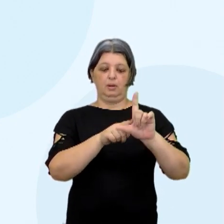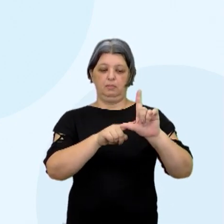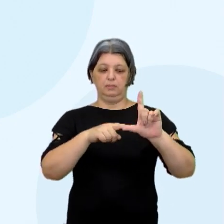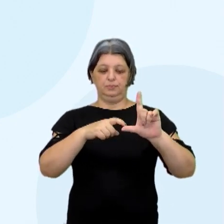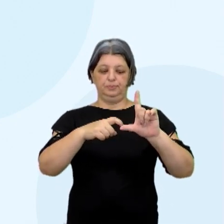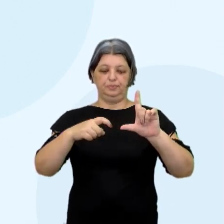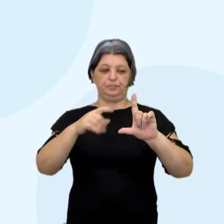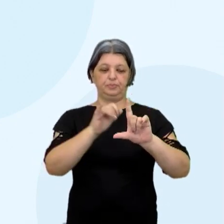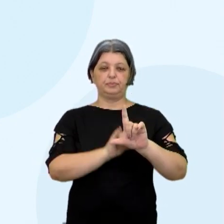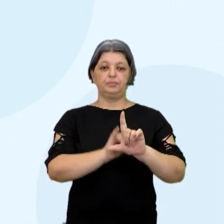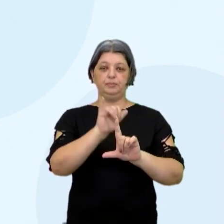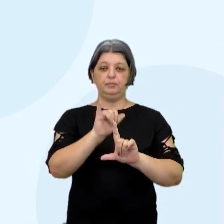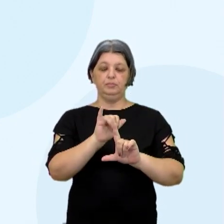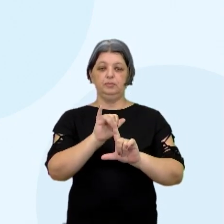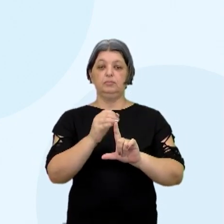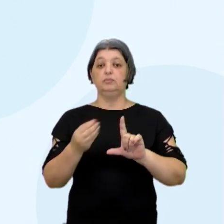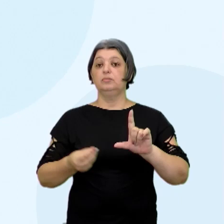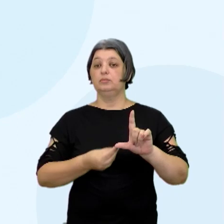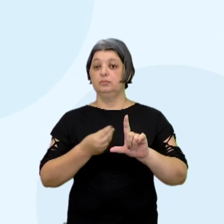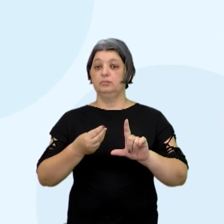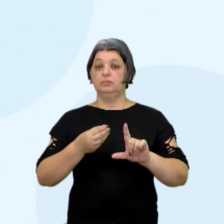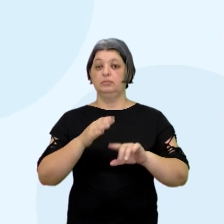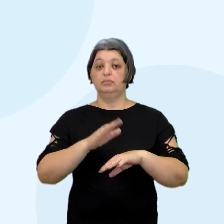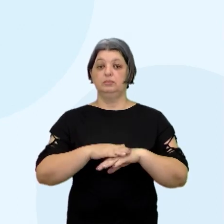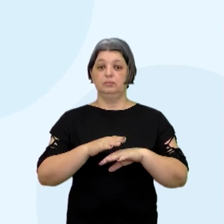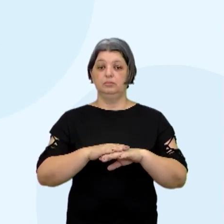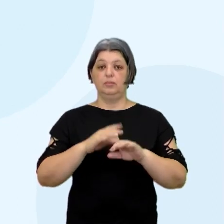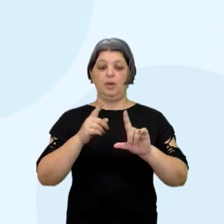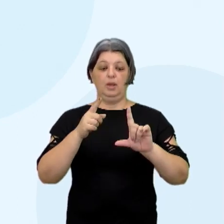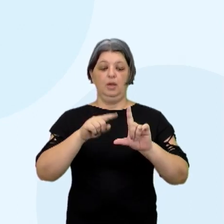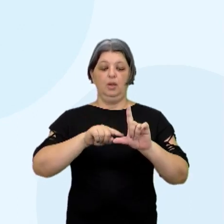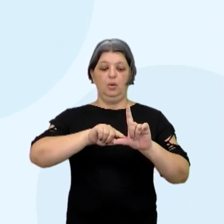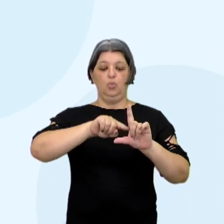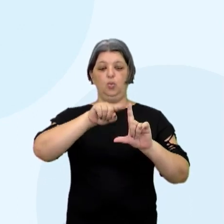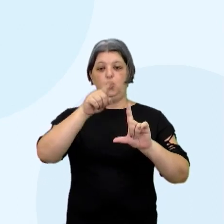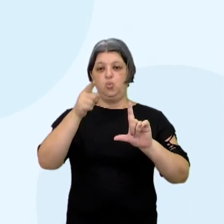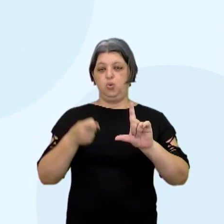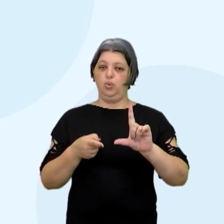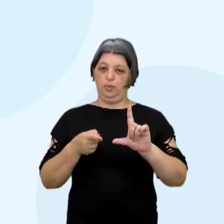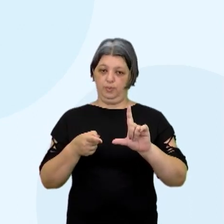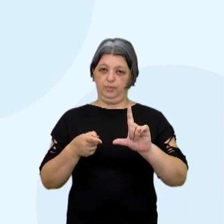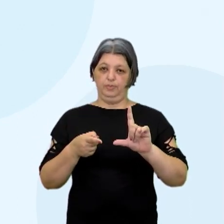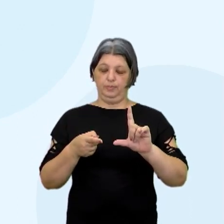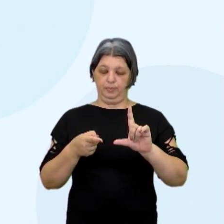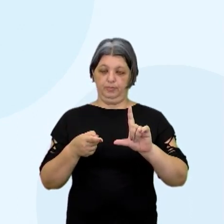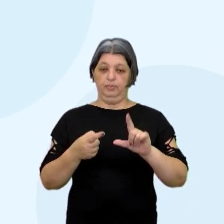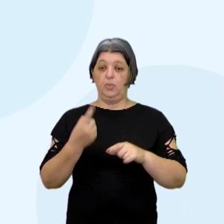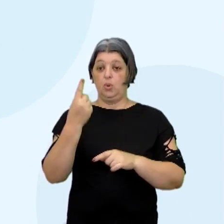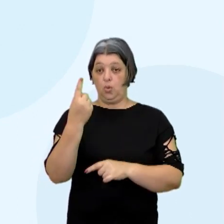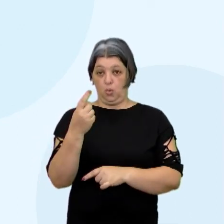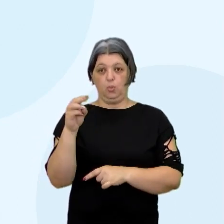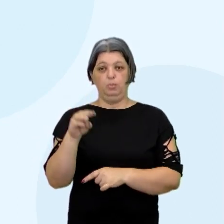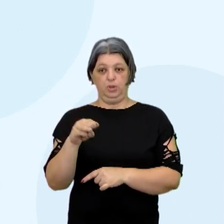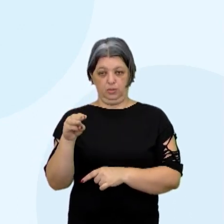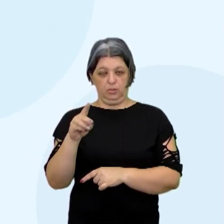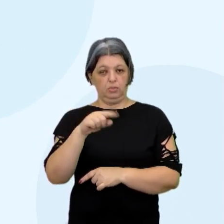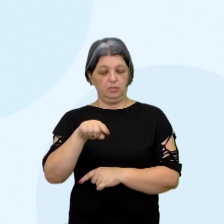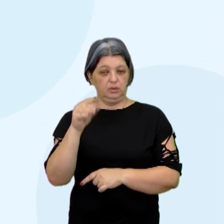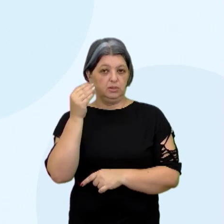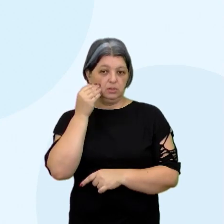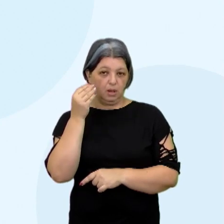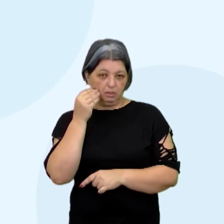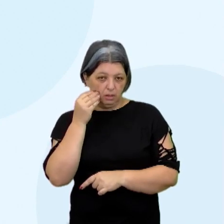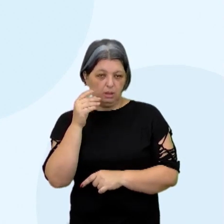e depois traçar a palavra que vai dar um virado para baixo tá certo então eu vou dar para vocês um minutinho